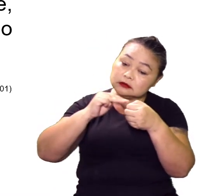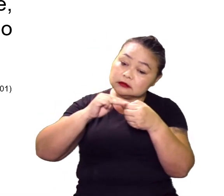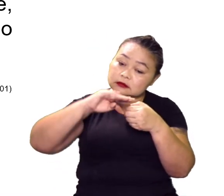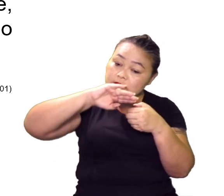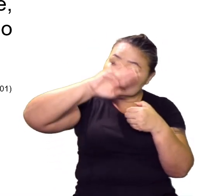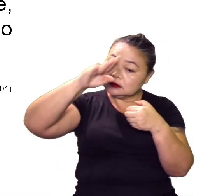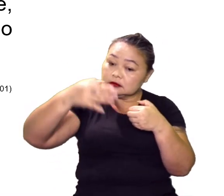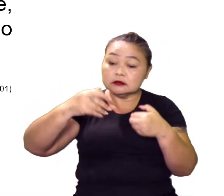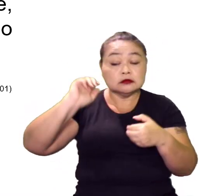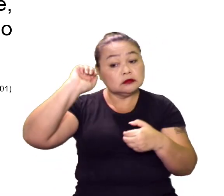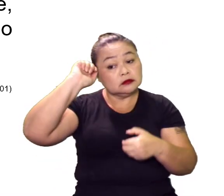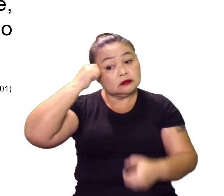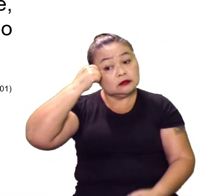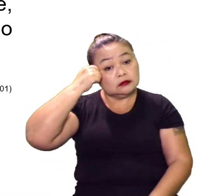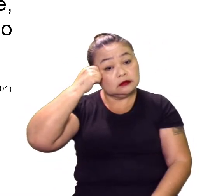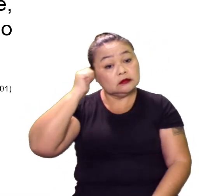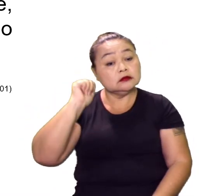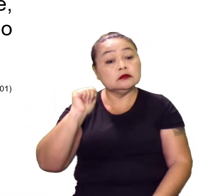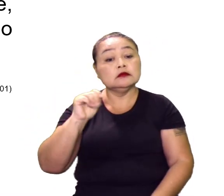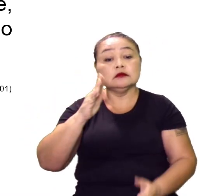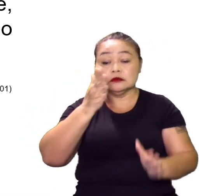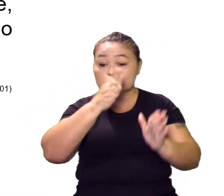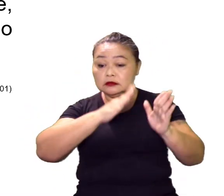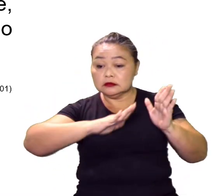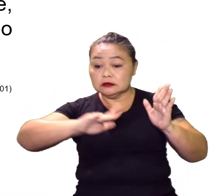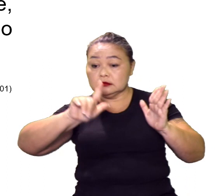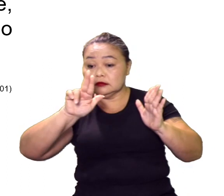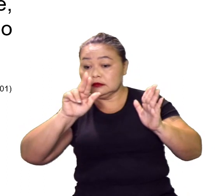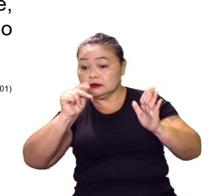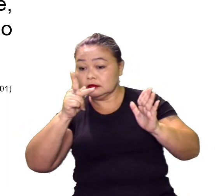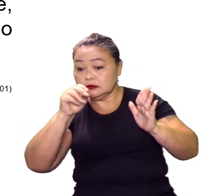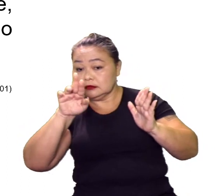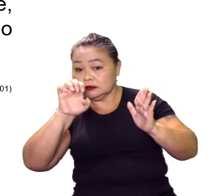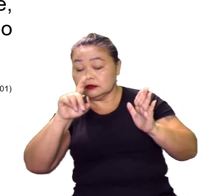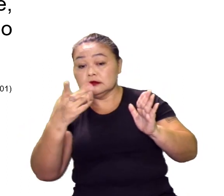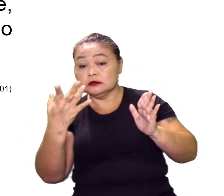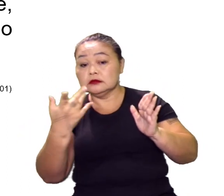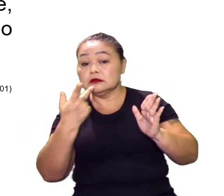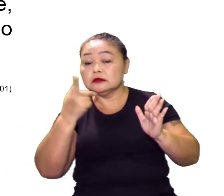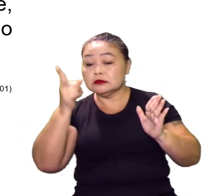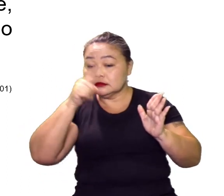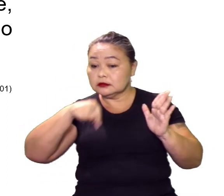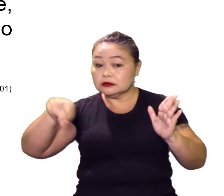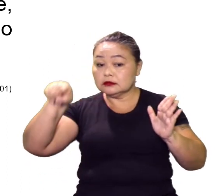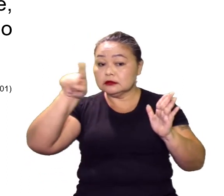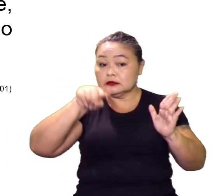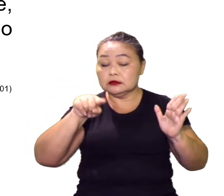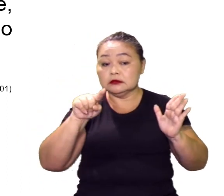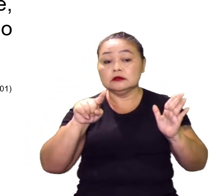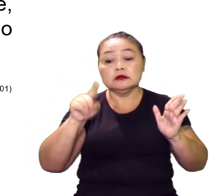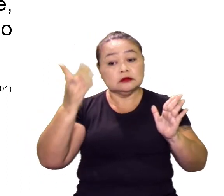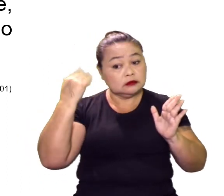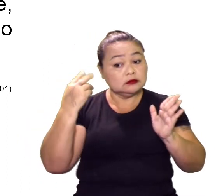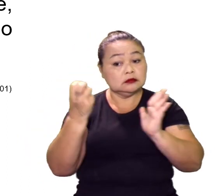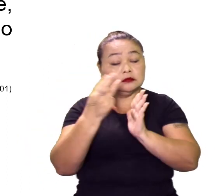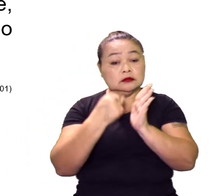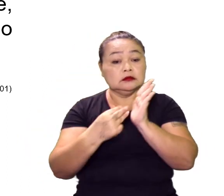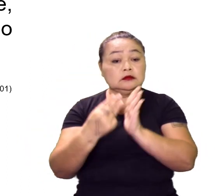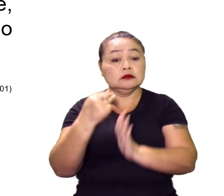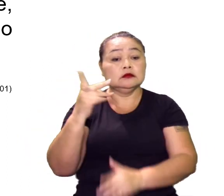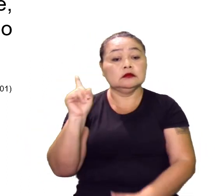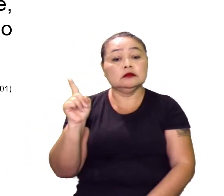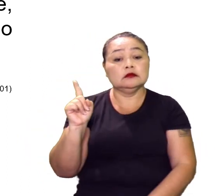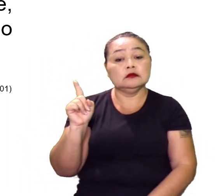Montenegro. Aí nós temos o Vale do Guaporé, falamos ali, vimos e circulamos essa área lá no mapa geológico,